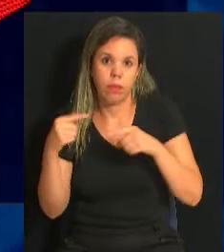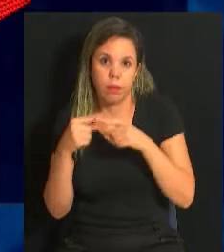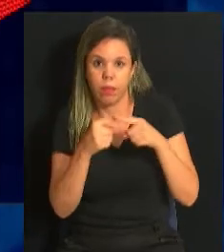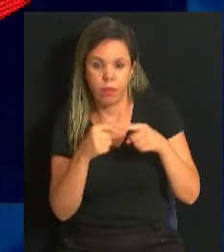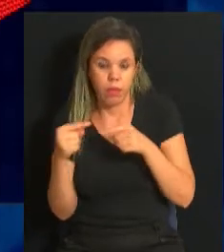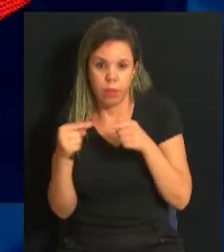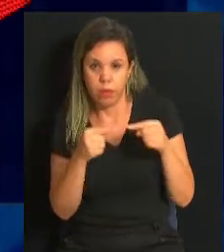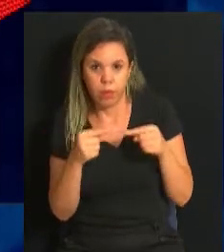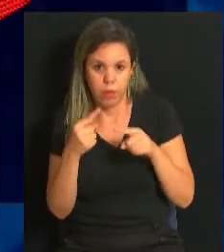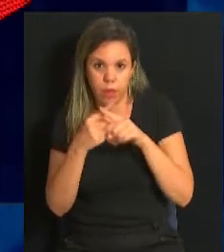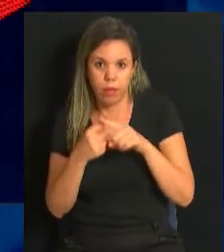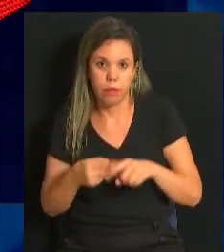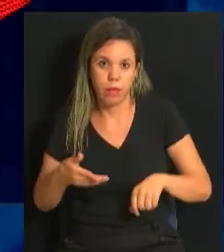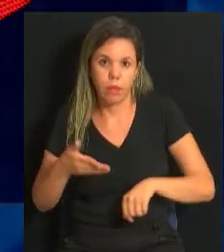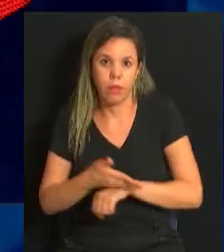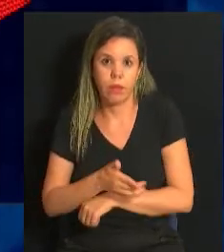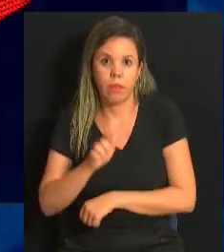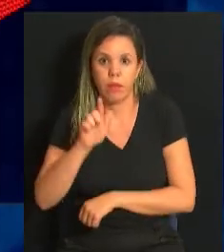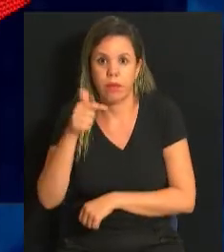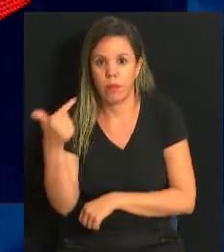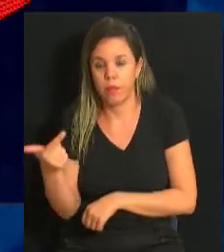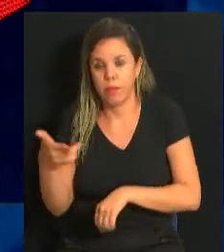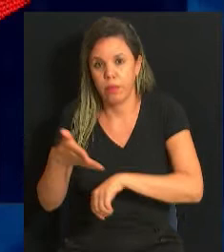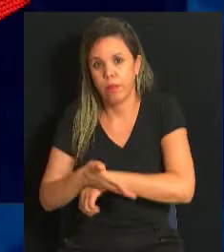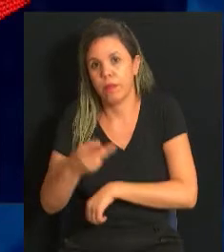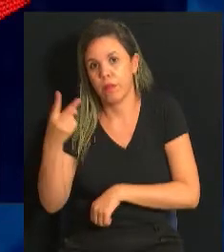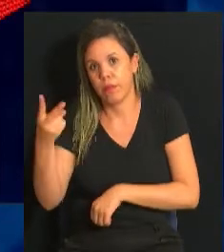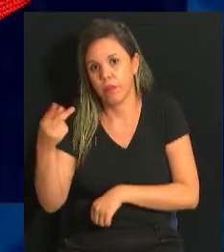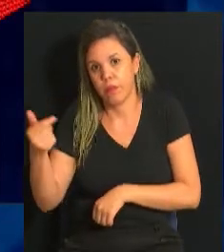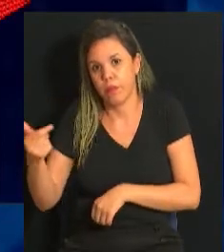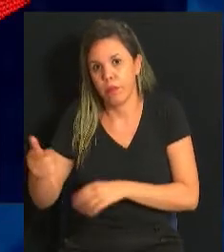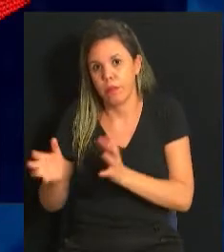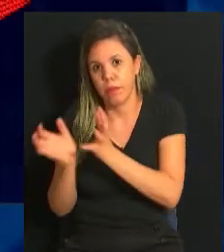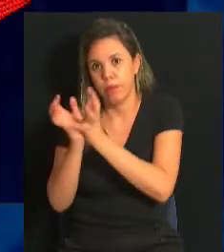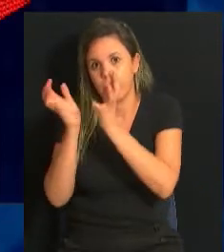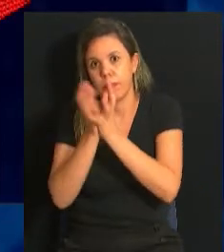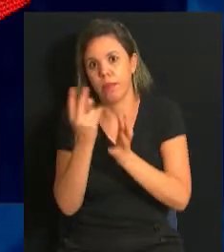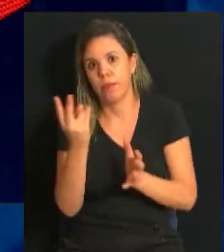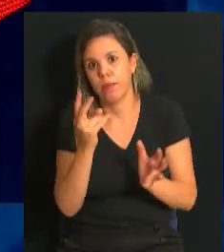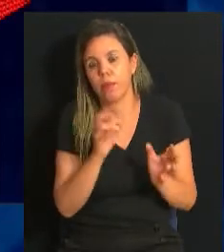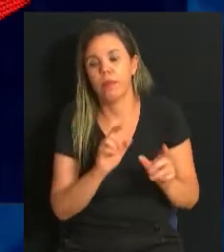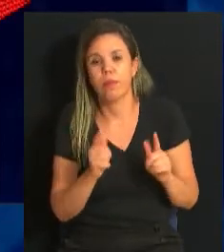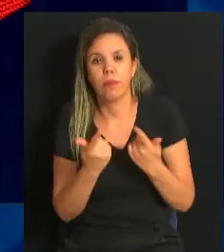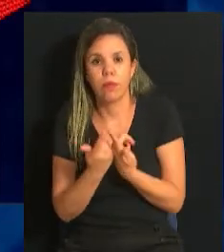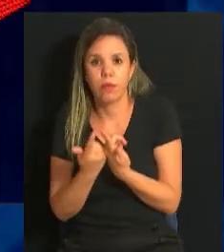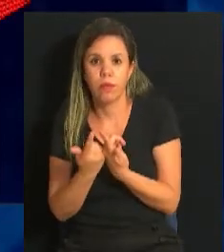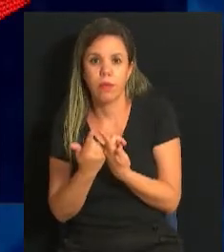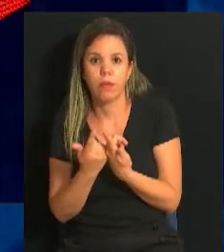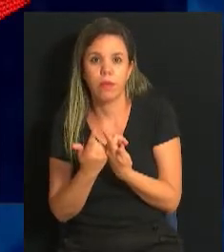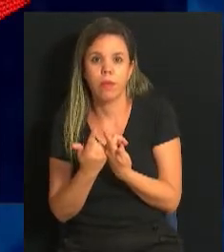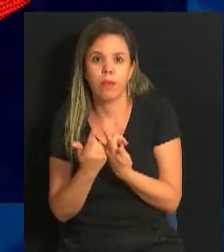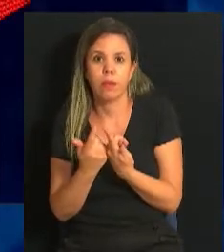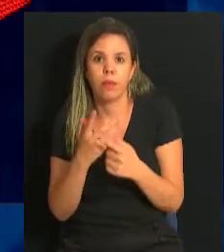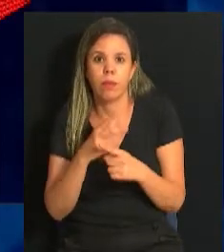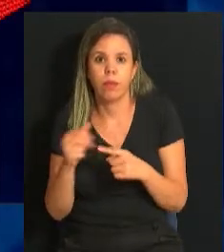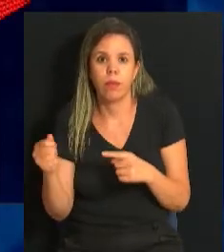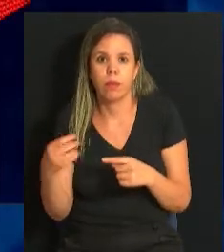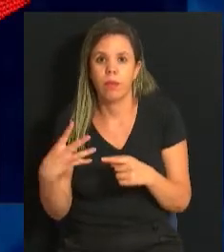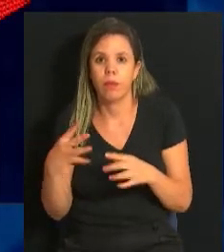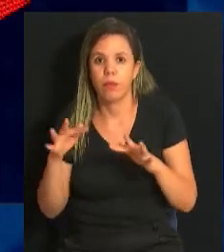EA entrada no g-2 que são aquelas duas primeiras equipes de cada grupo que se classificam às